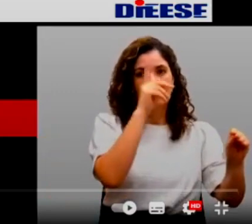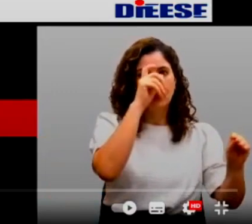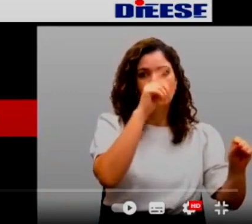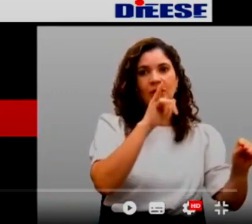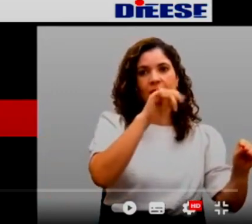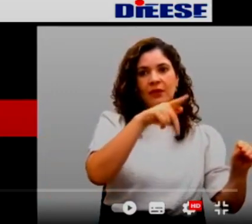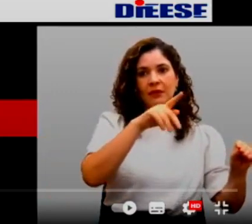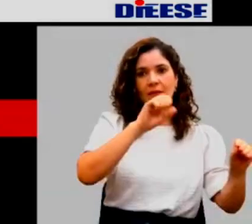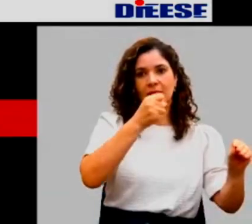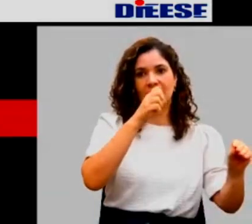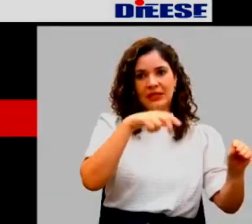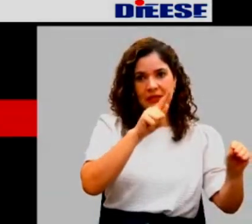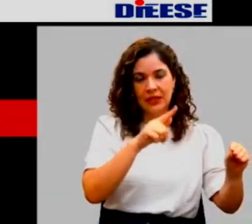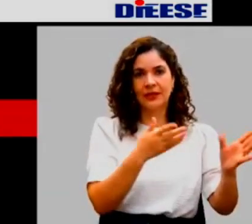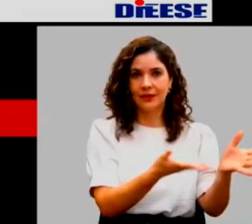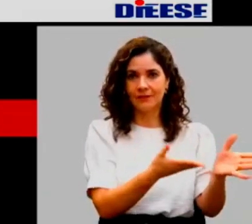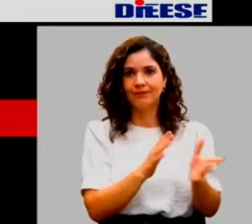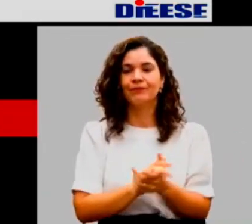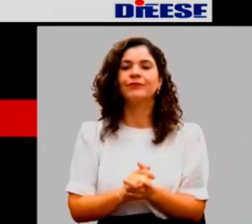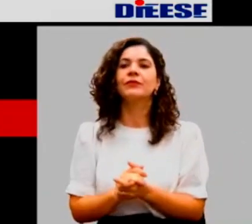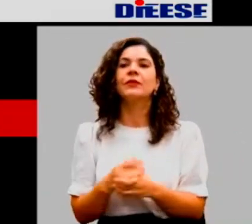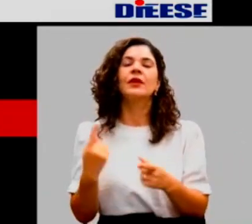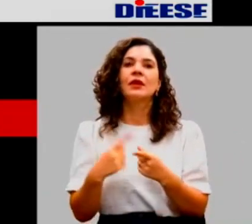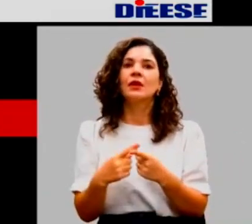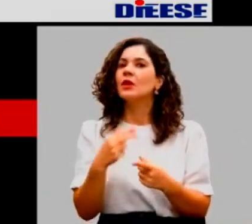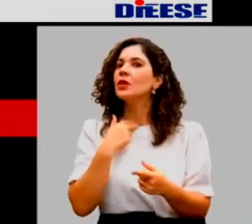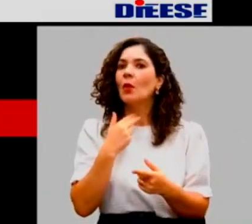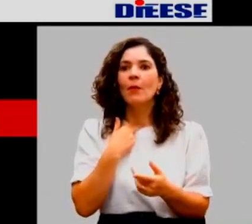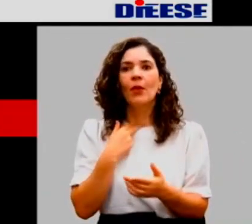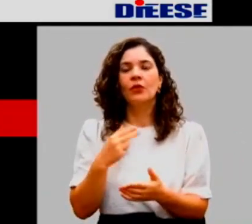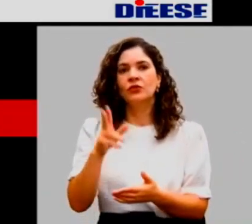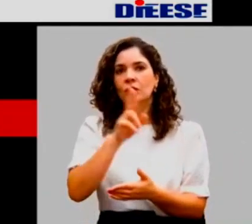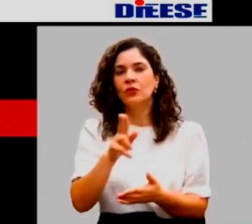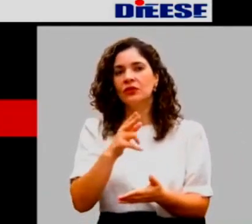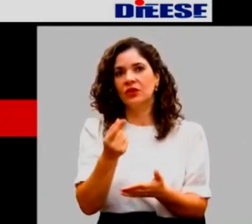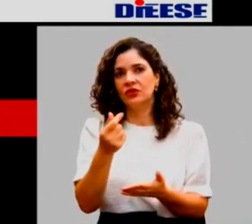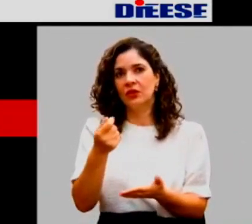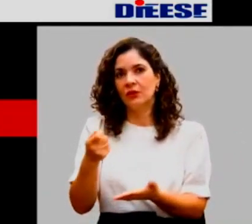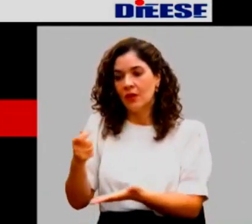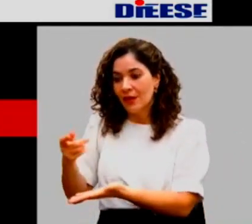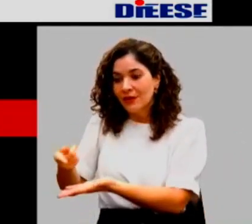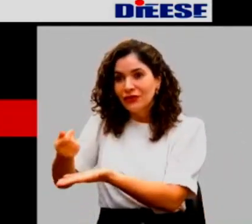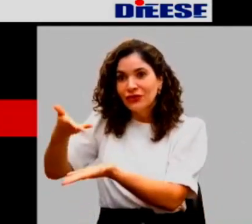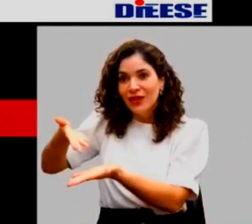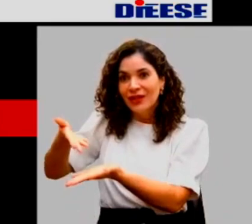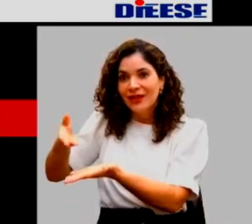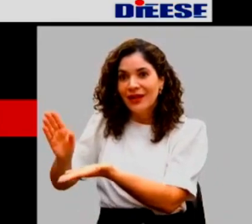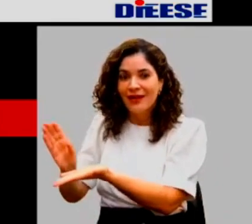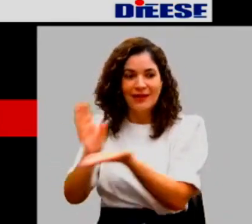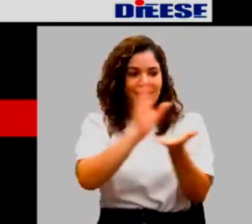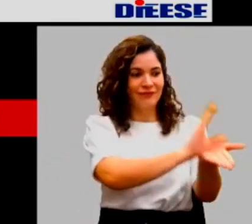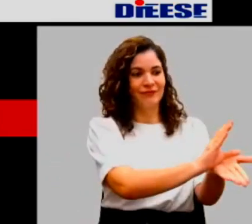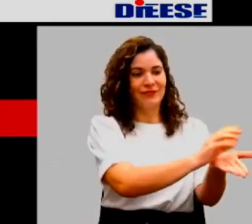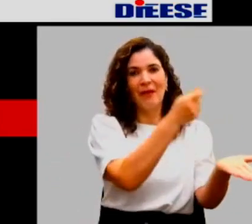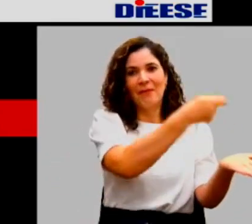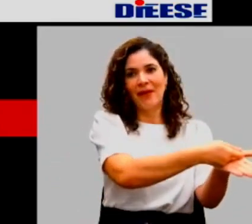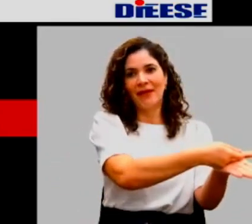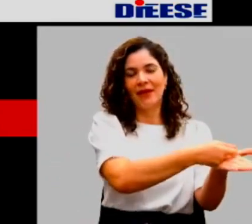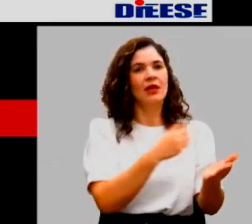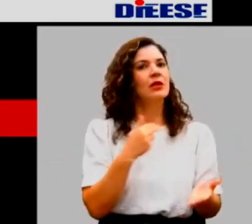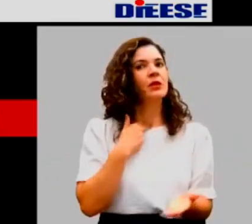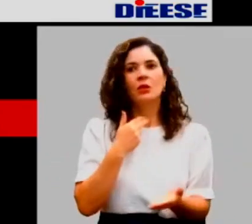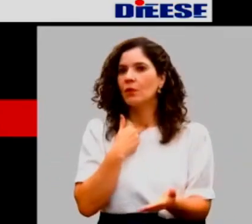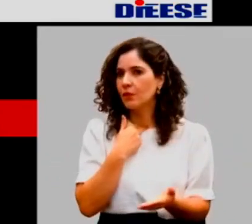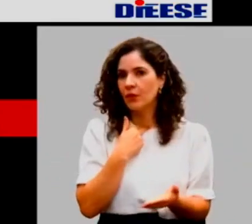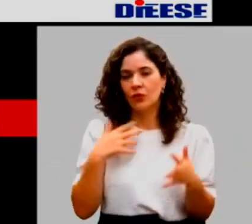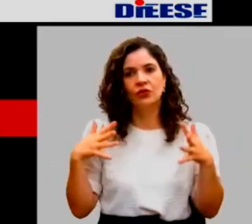pagos para eh com recurso fundeb utilizando e por como é que a gente consegue identificar isso porque o